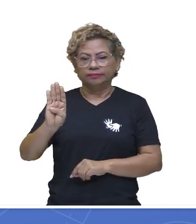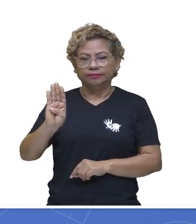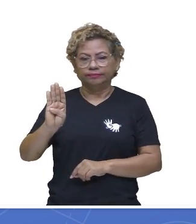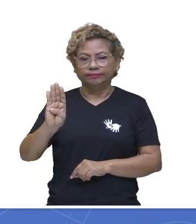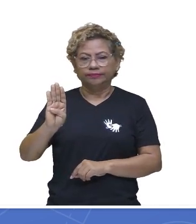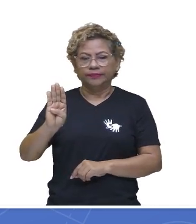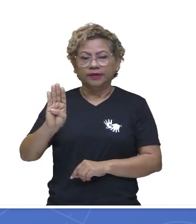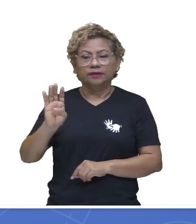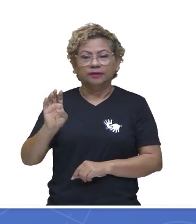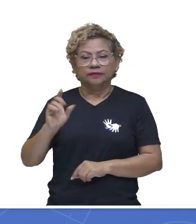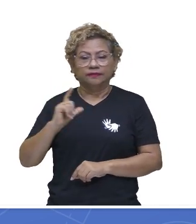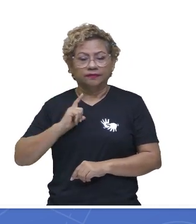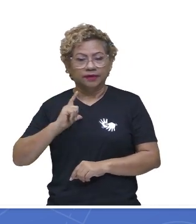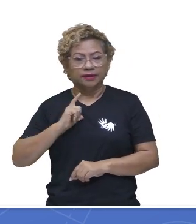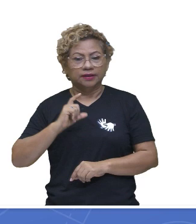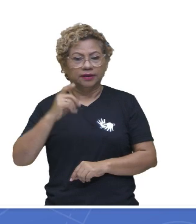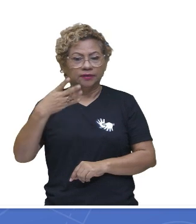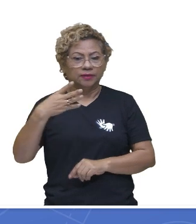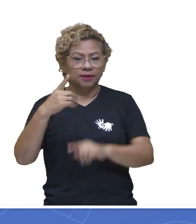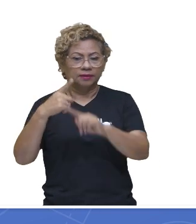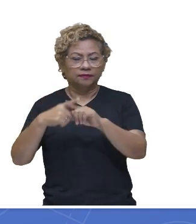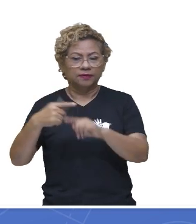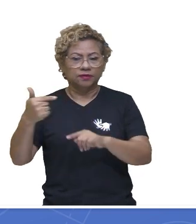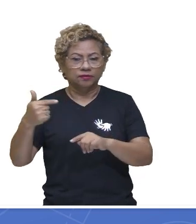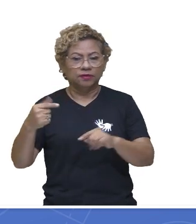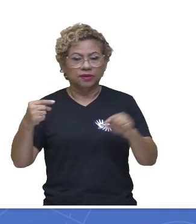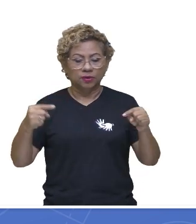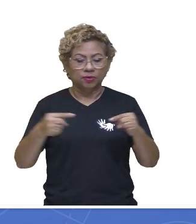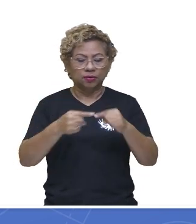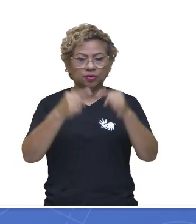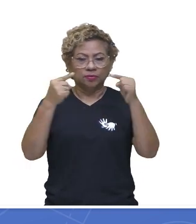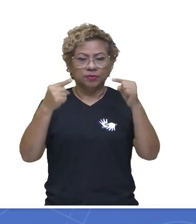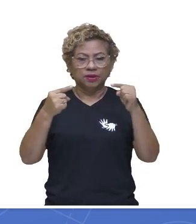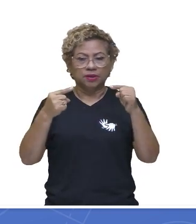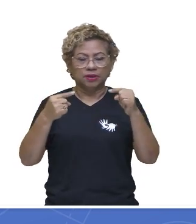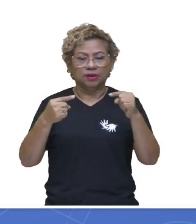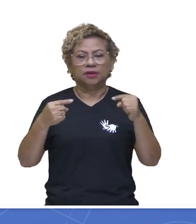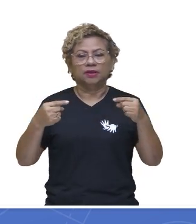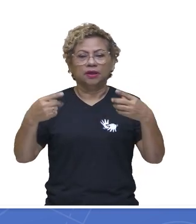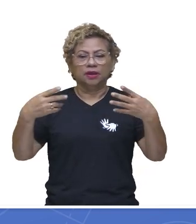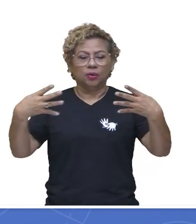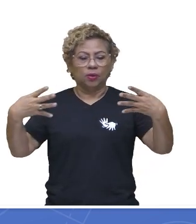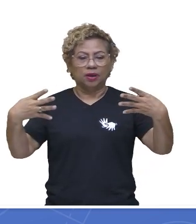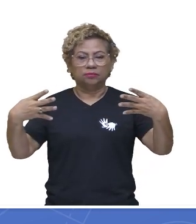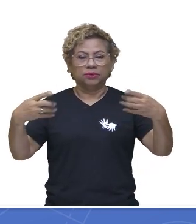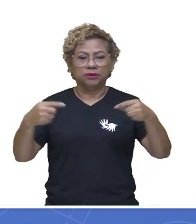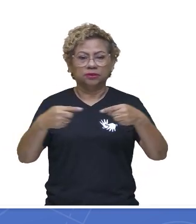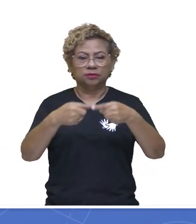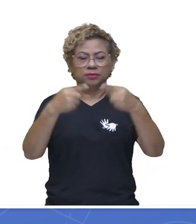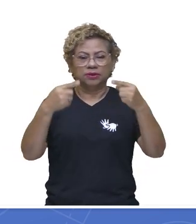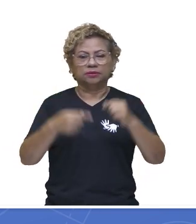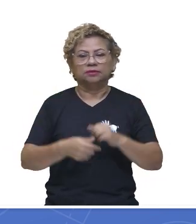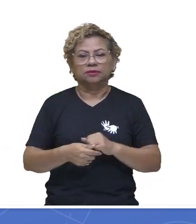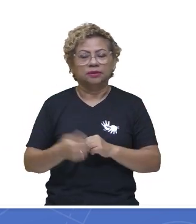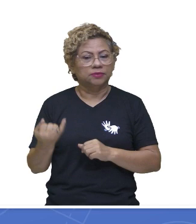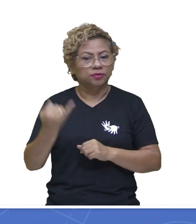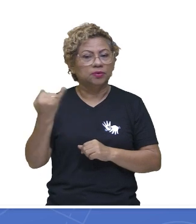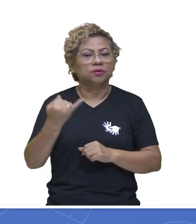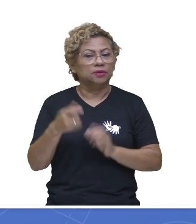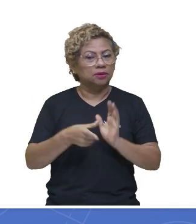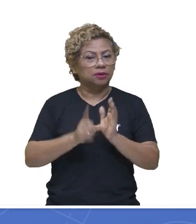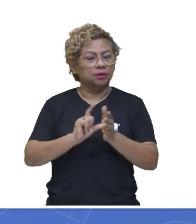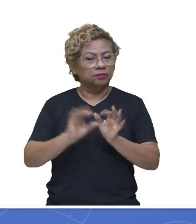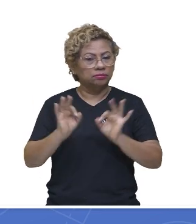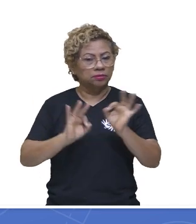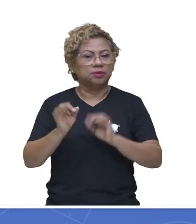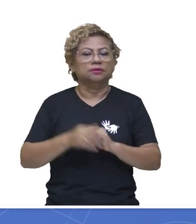a multiplicação entre as matrizes, beleza? Outra coisa que você vai verificar também, os dois elementos